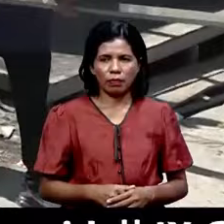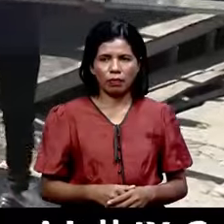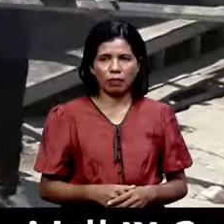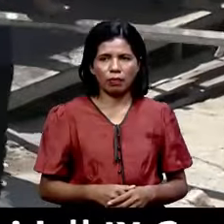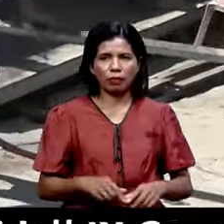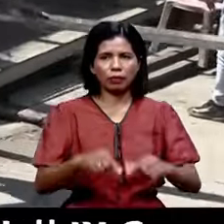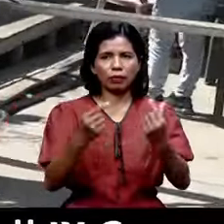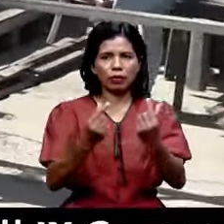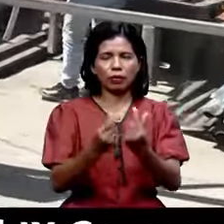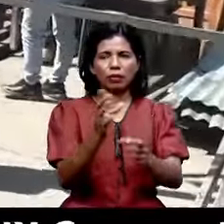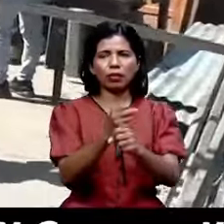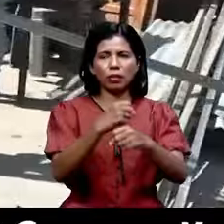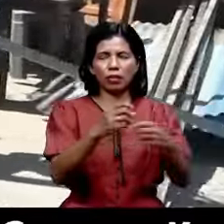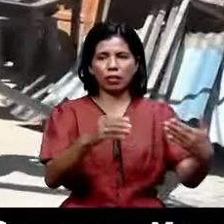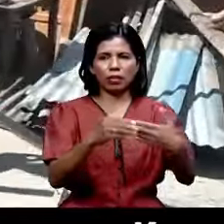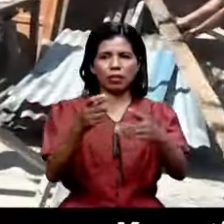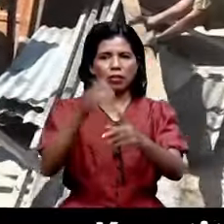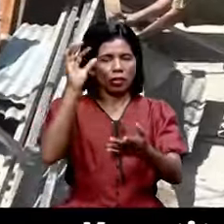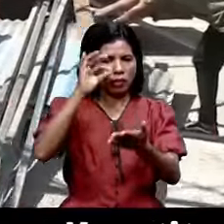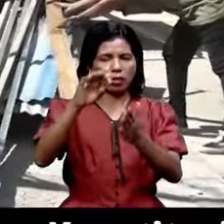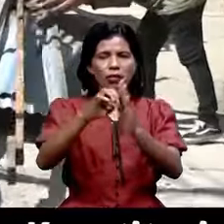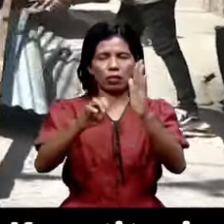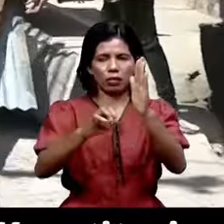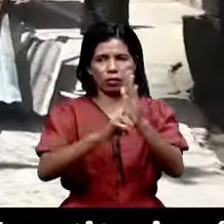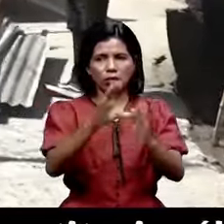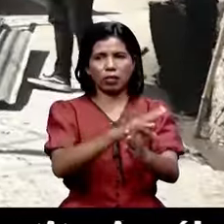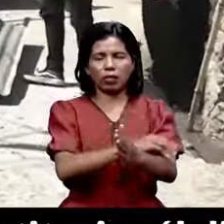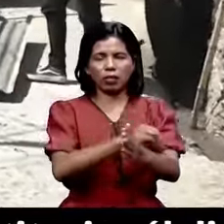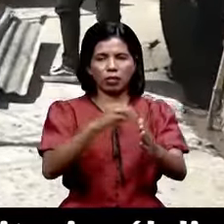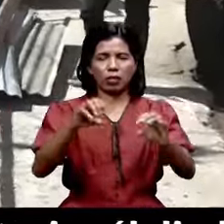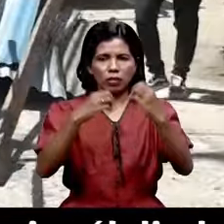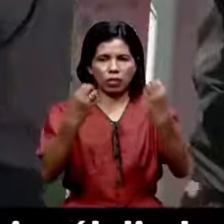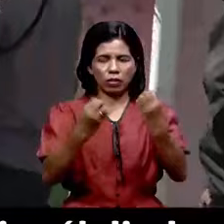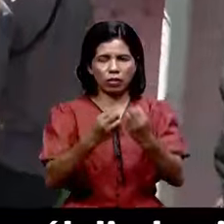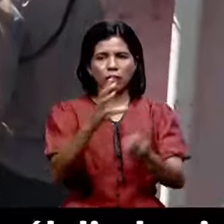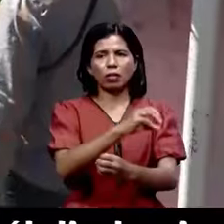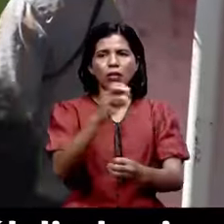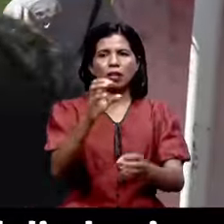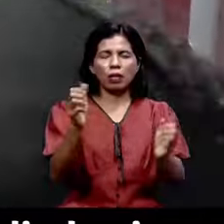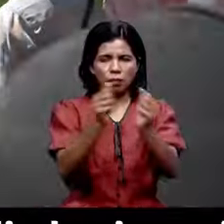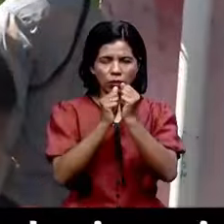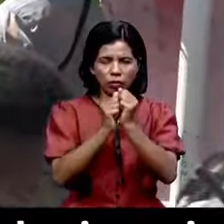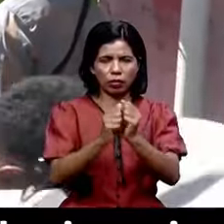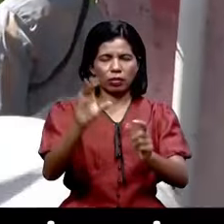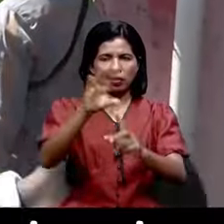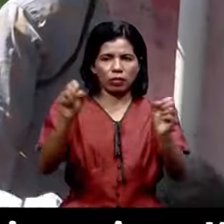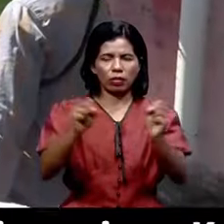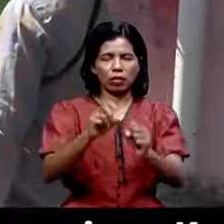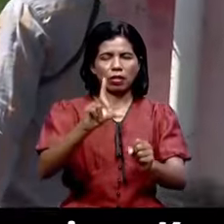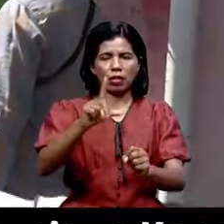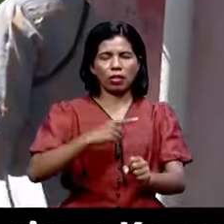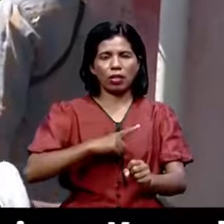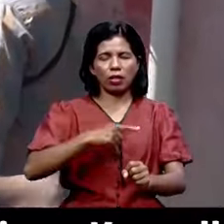Equipa conjunta na bela liderado Rússia e Secretariado de Estado Assunto Toponímia na Organização Urbana, a mútuo com a autoridade local Sukulahane